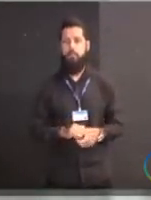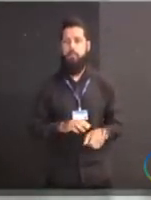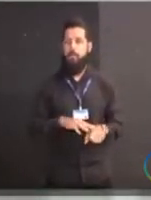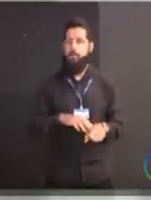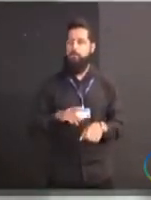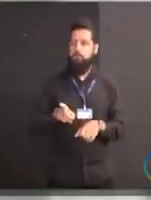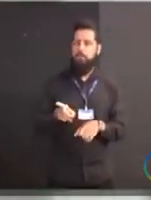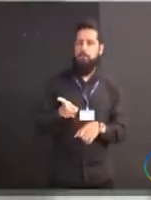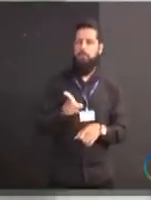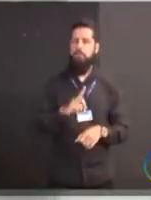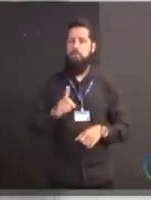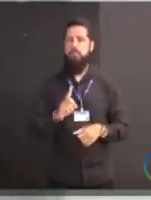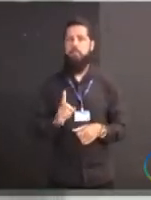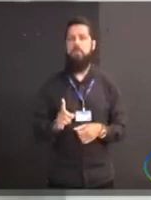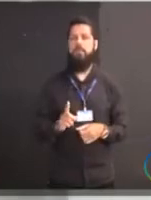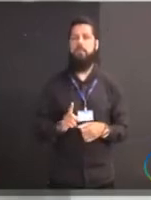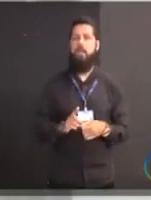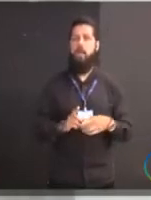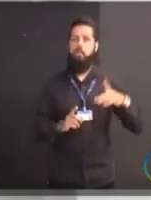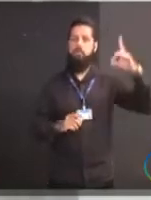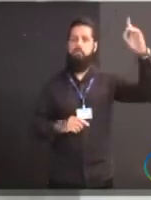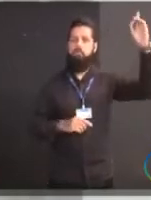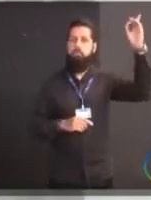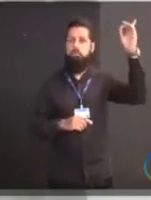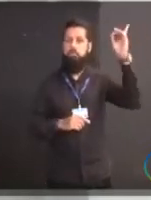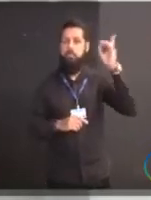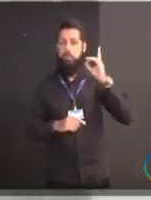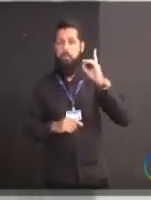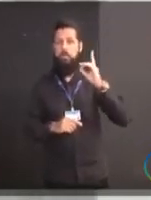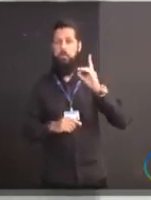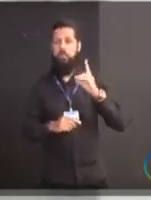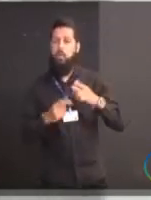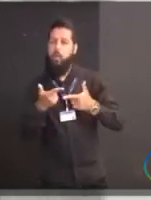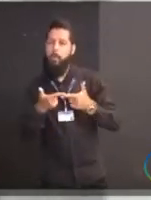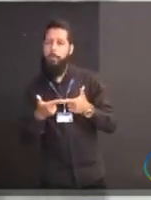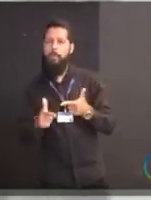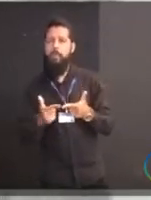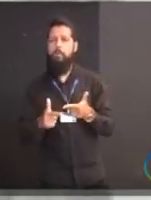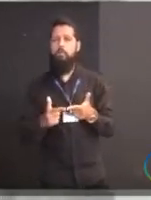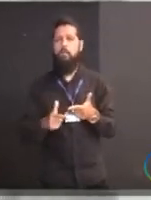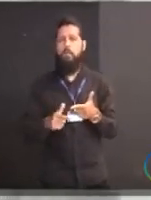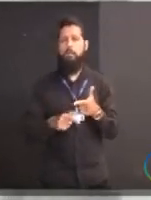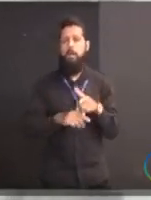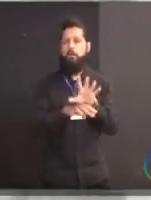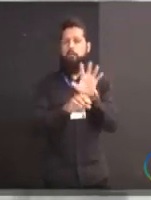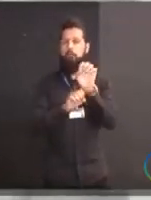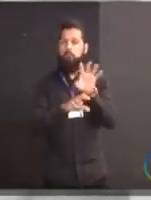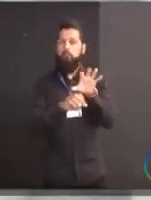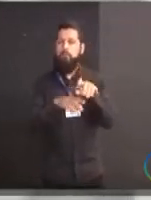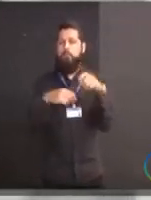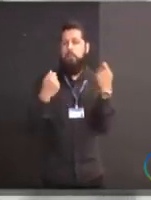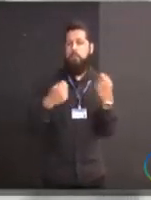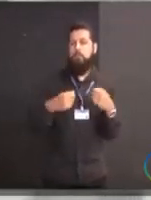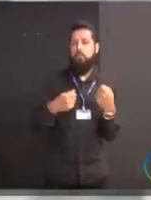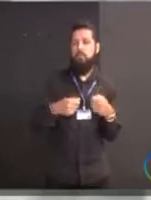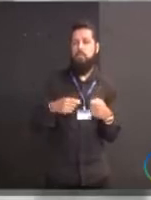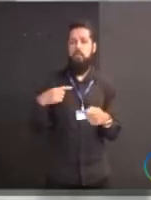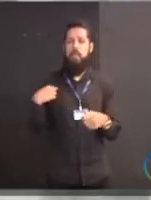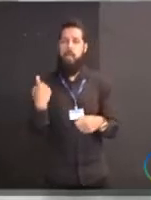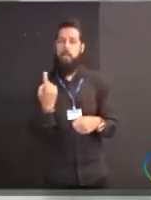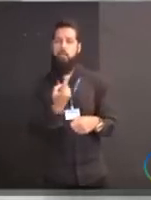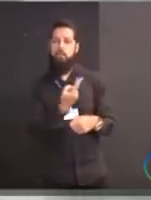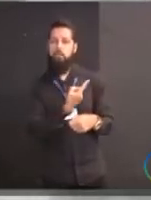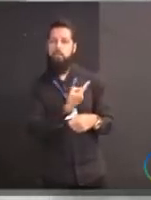conta das leis de Deus. O problema demográfico deve ser estudado em todas as suas